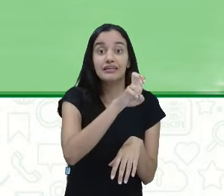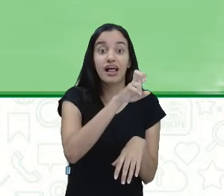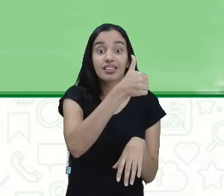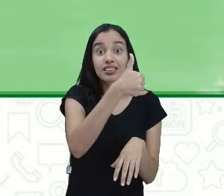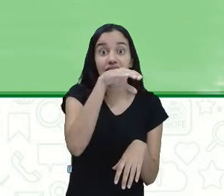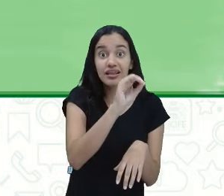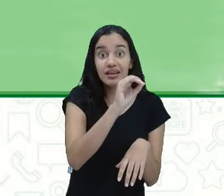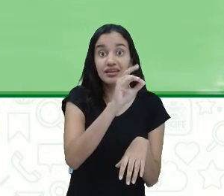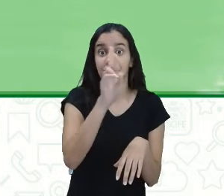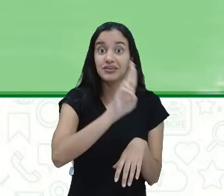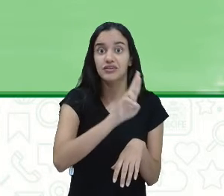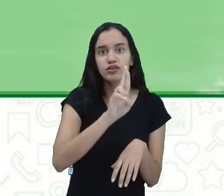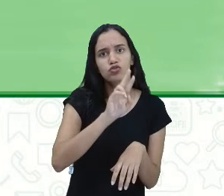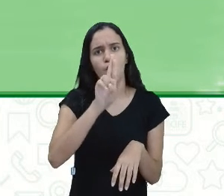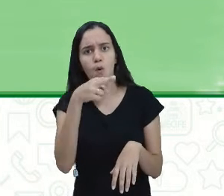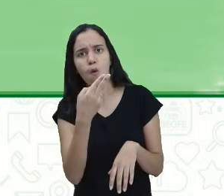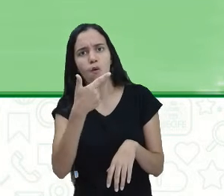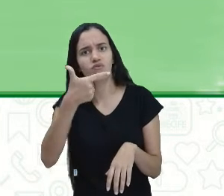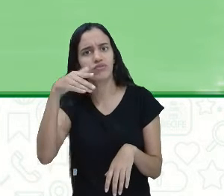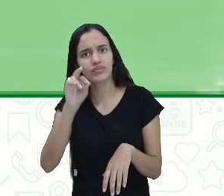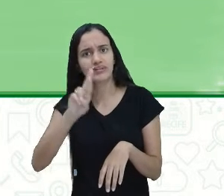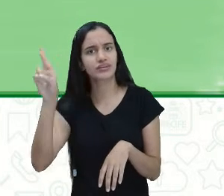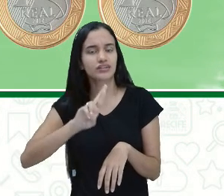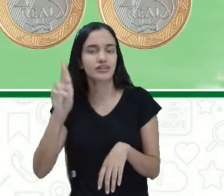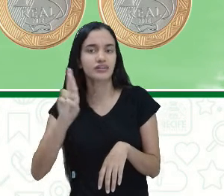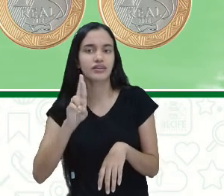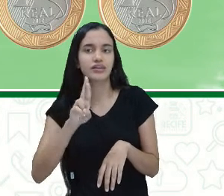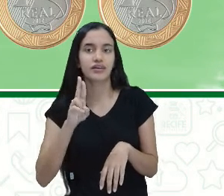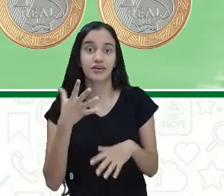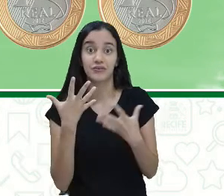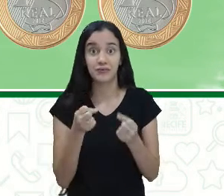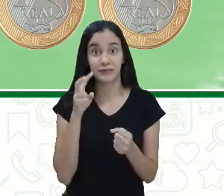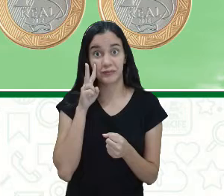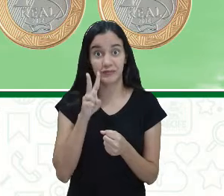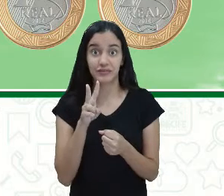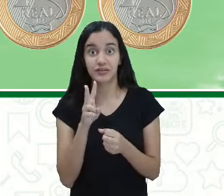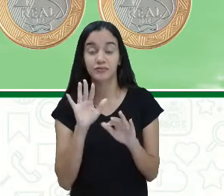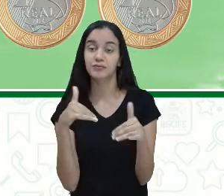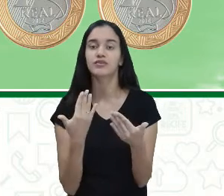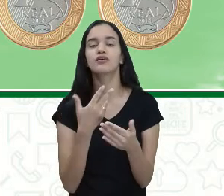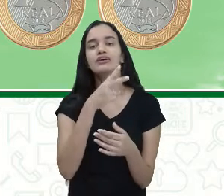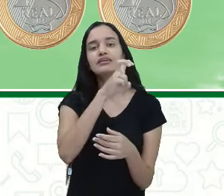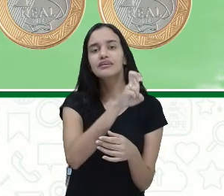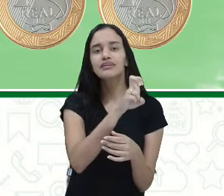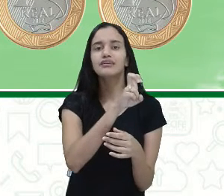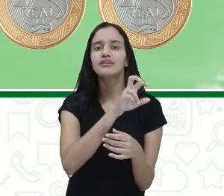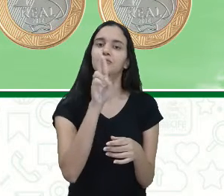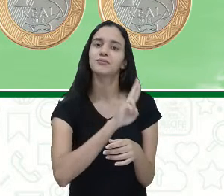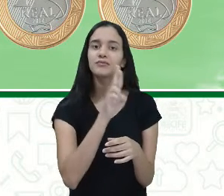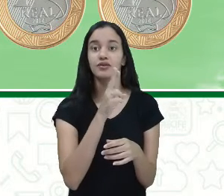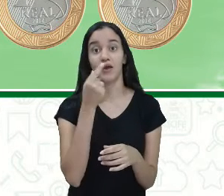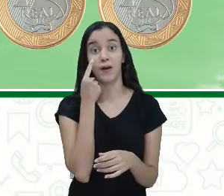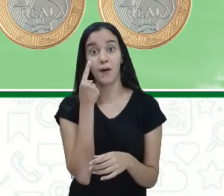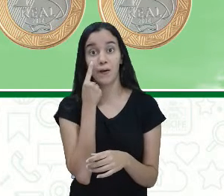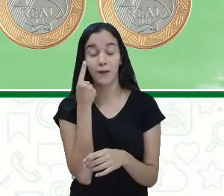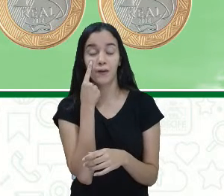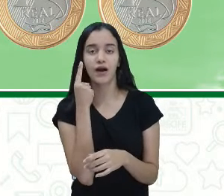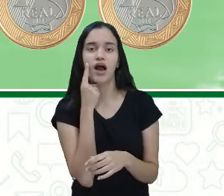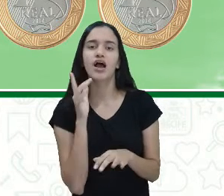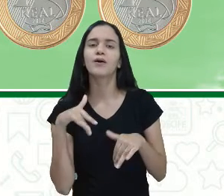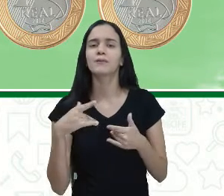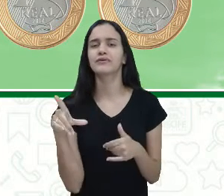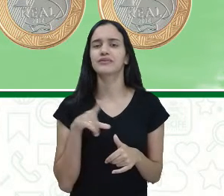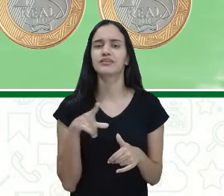10 reais ou 20 reais? Vamos ver? Olha só. Então, 5 reais, olha só. Eu posso